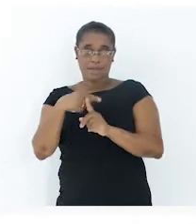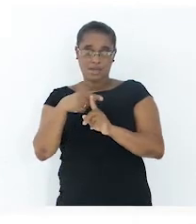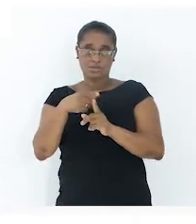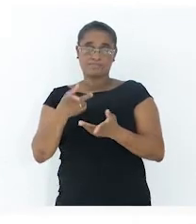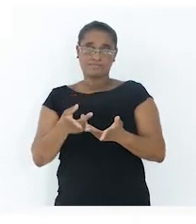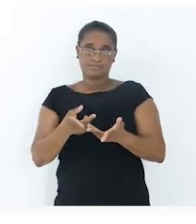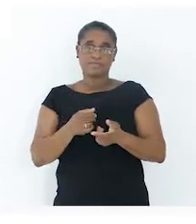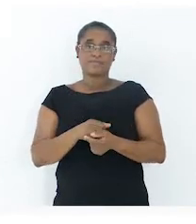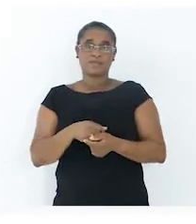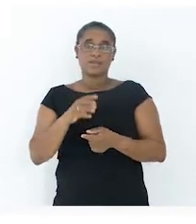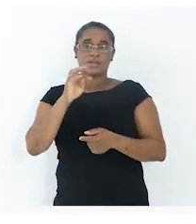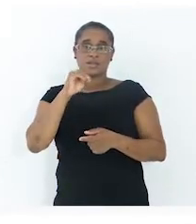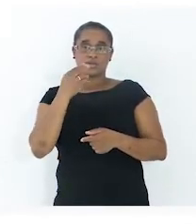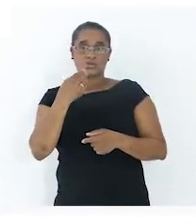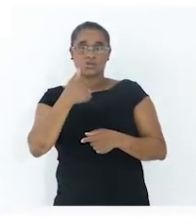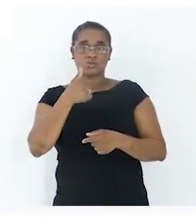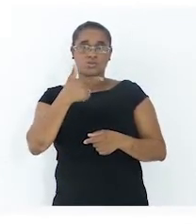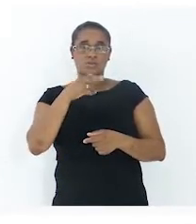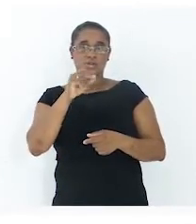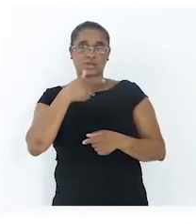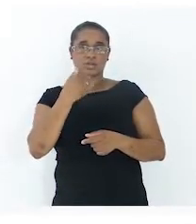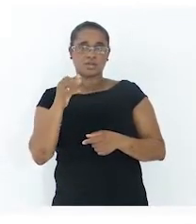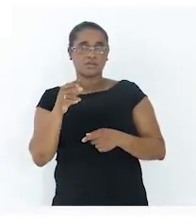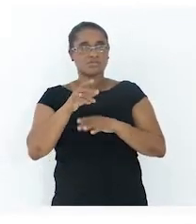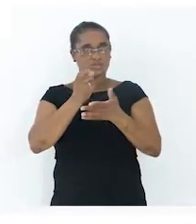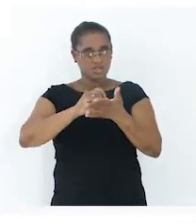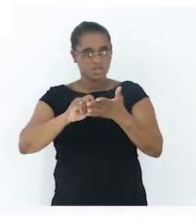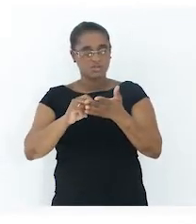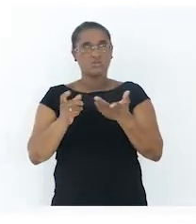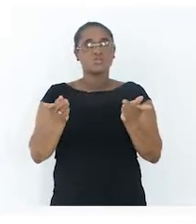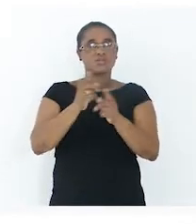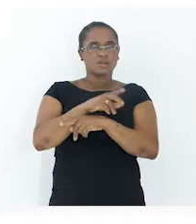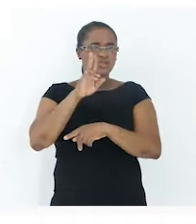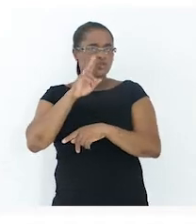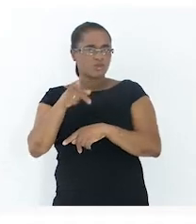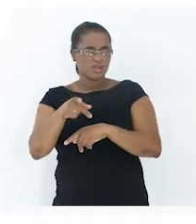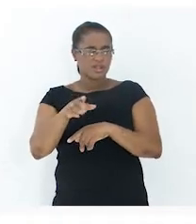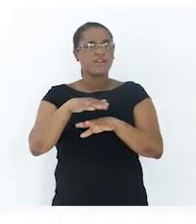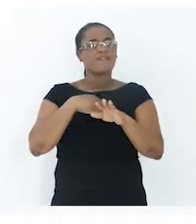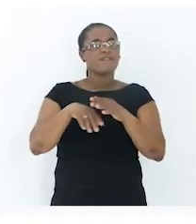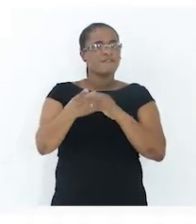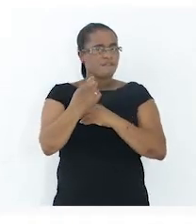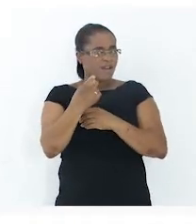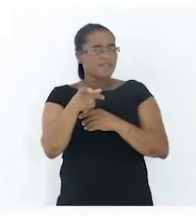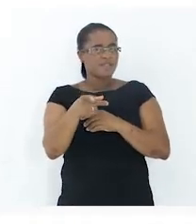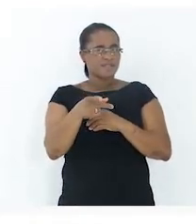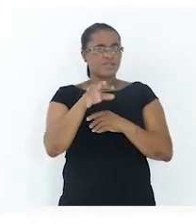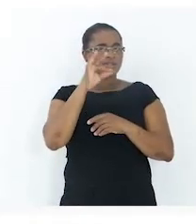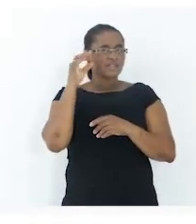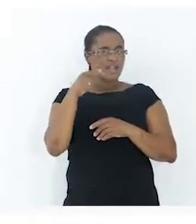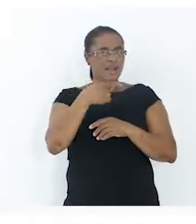E o subtrativo, colocamos o simétrico. Desculpem aqui, falta aqui o